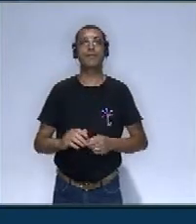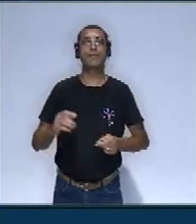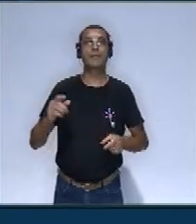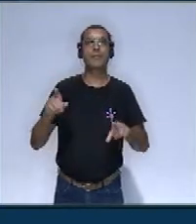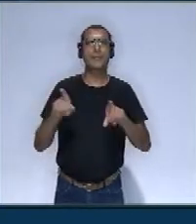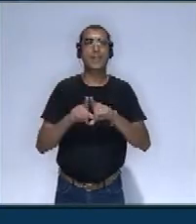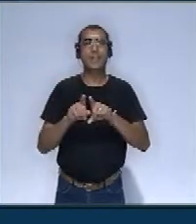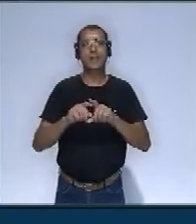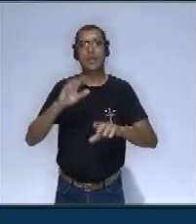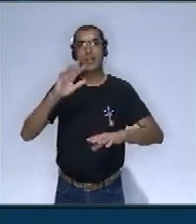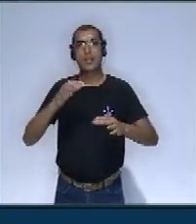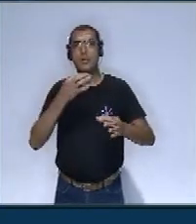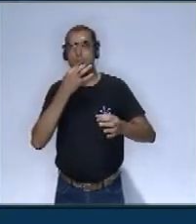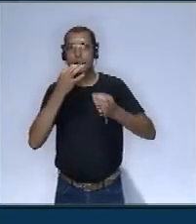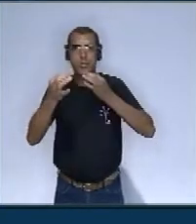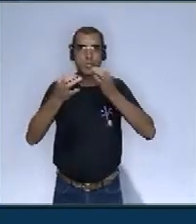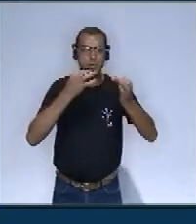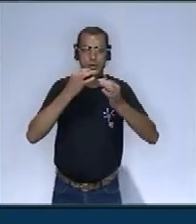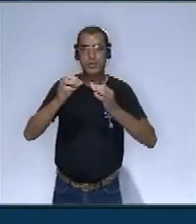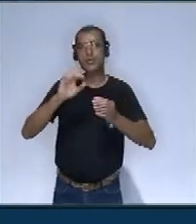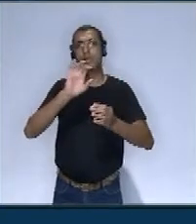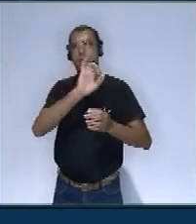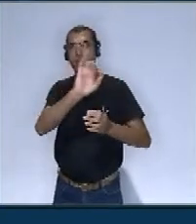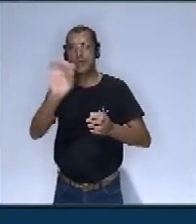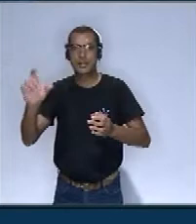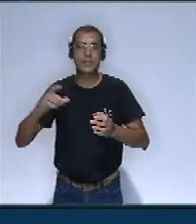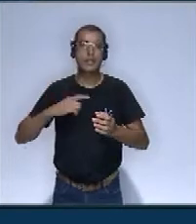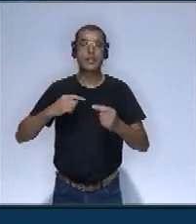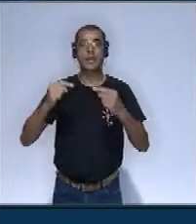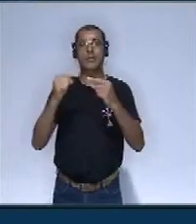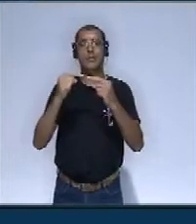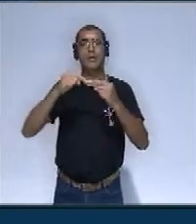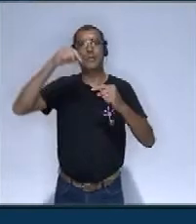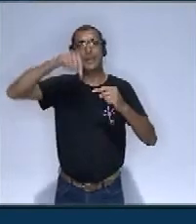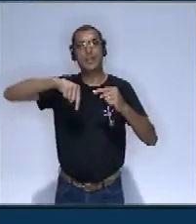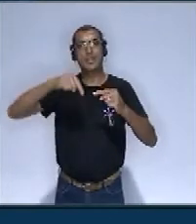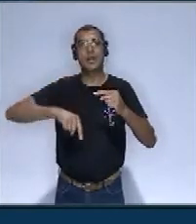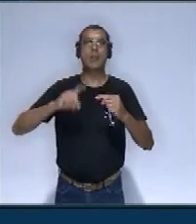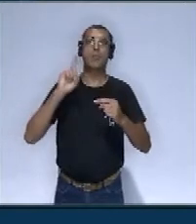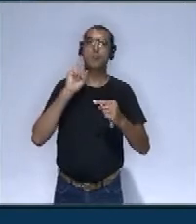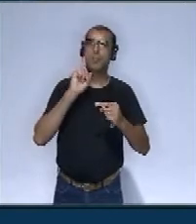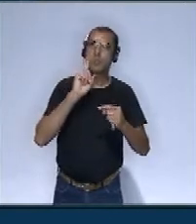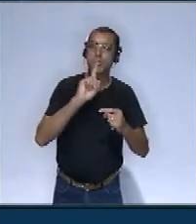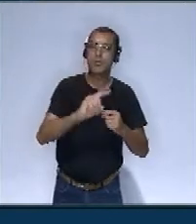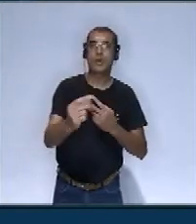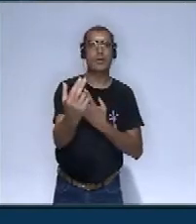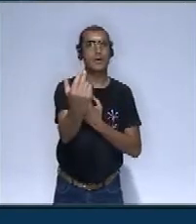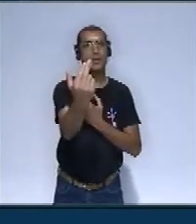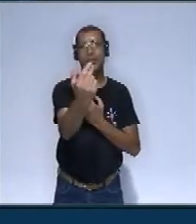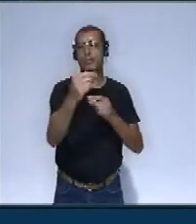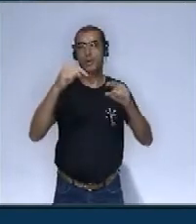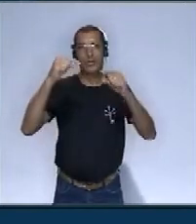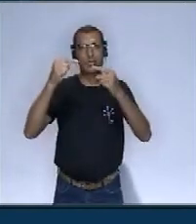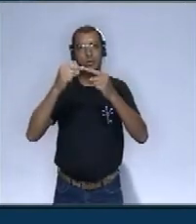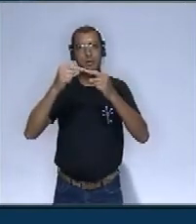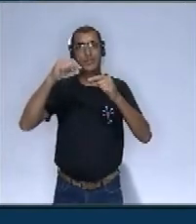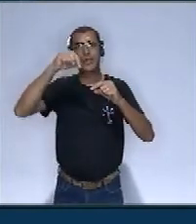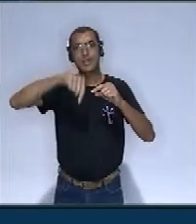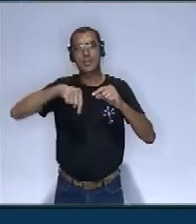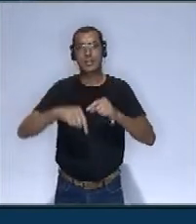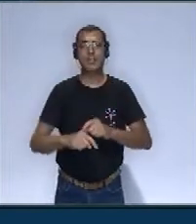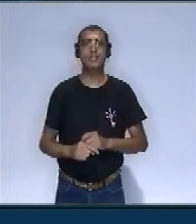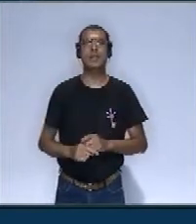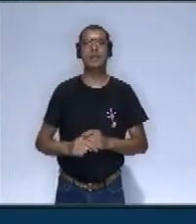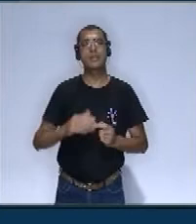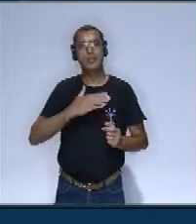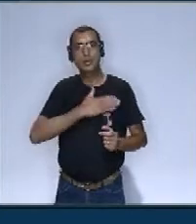my experiences here in the United States. So I really appreciate the ideas that you shared, that you're taking on to address the issue, and